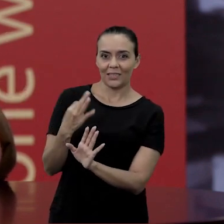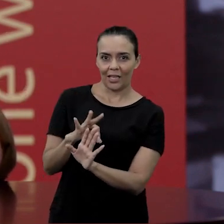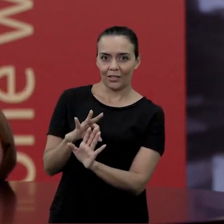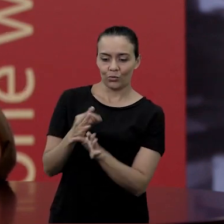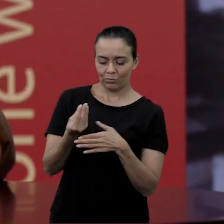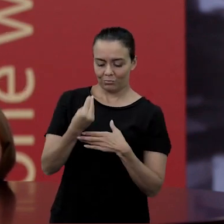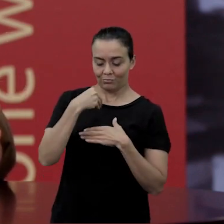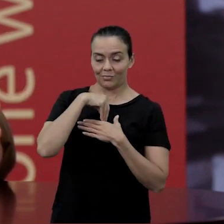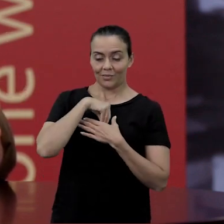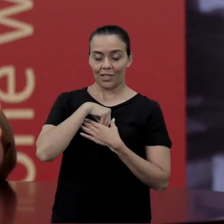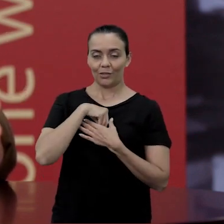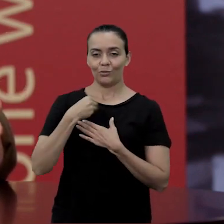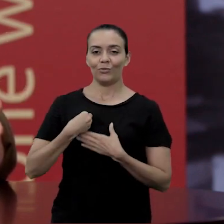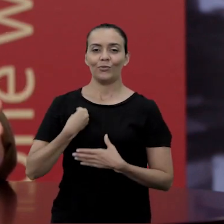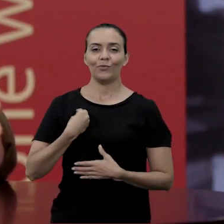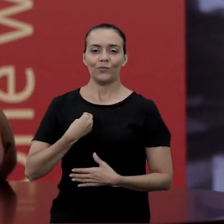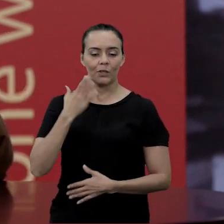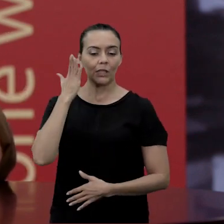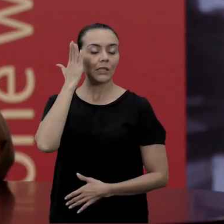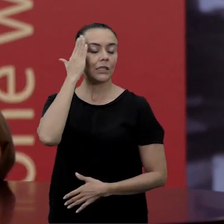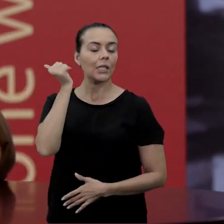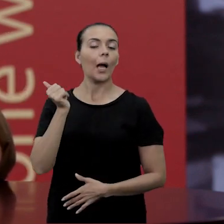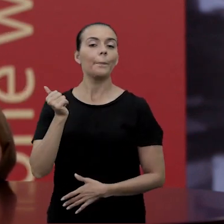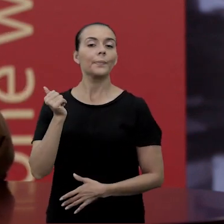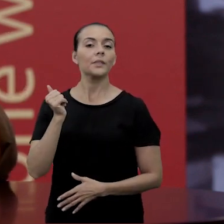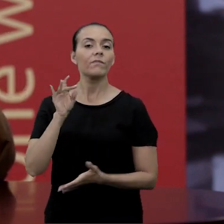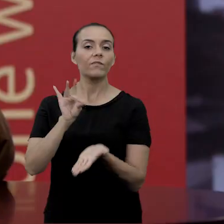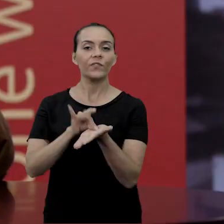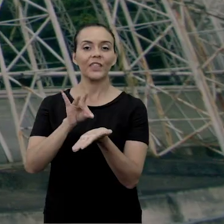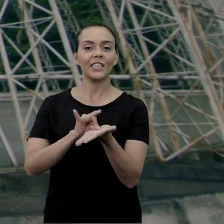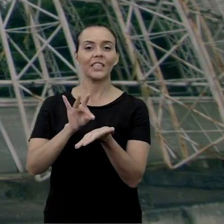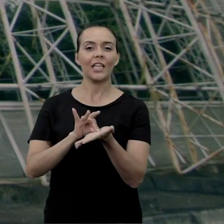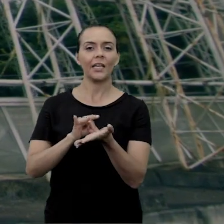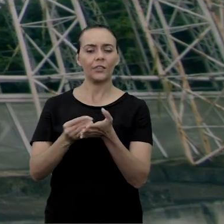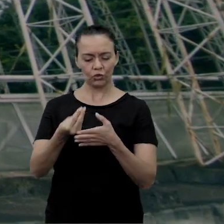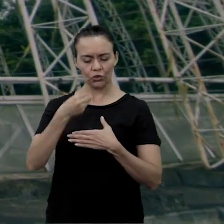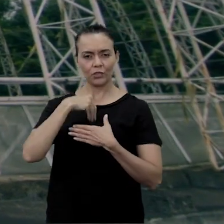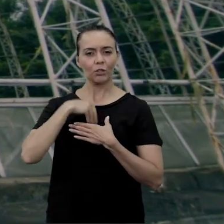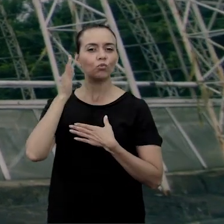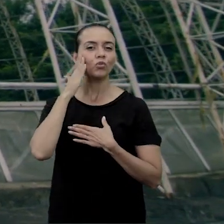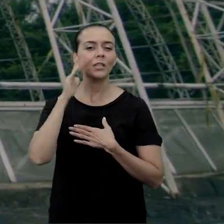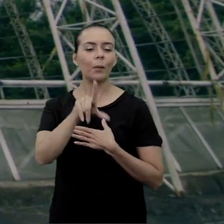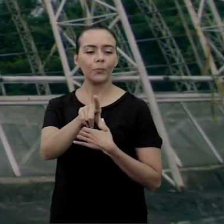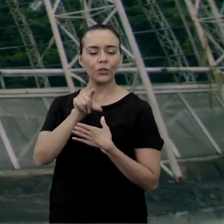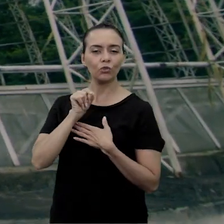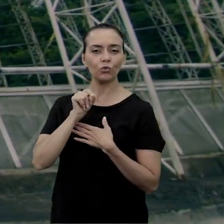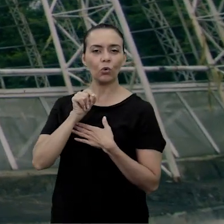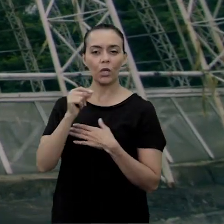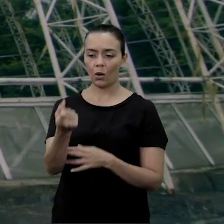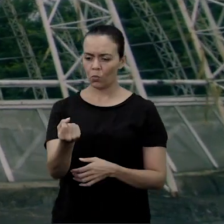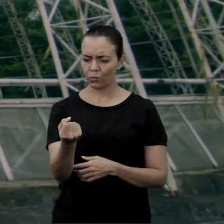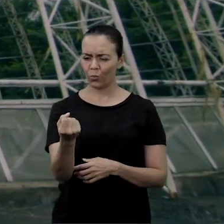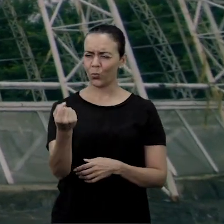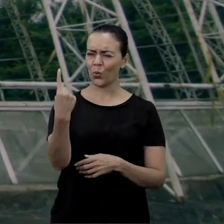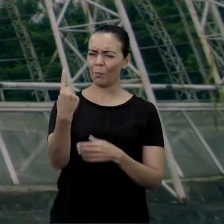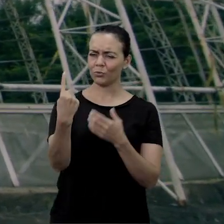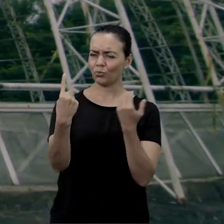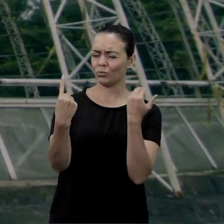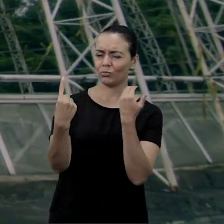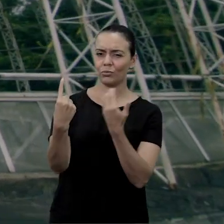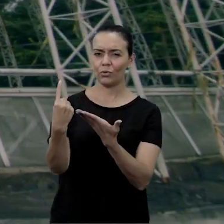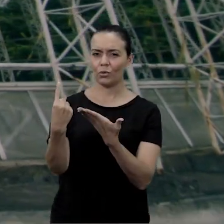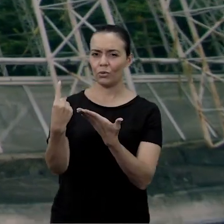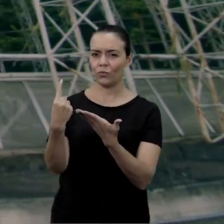o que importa é a nossa existência. O que importa é justamente decidir pelo seu sentido. O absurdo nos coloca diante